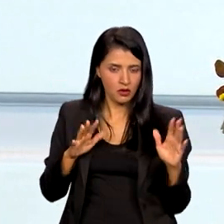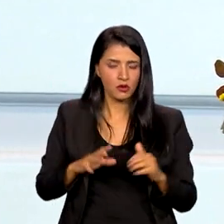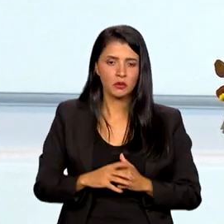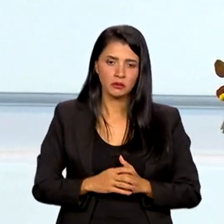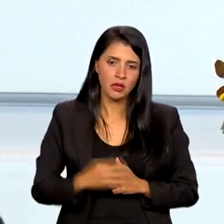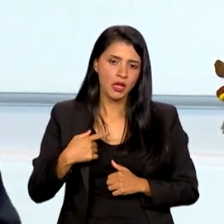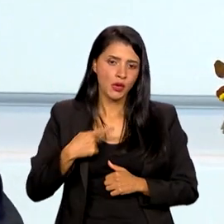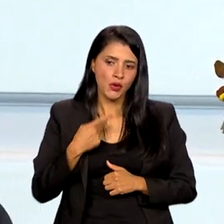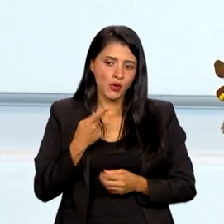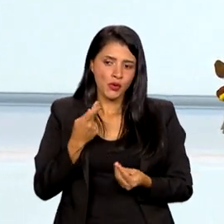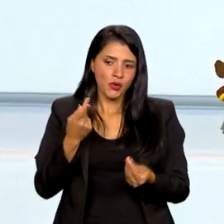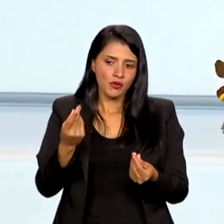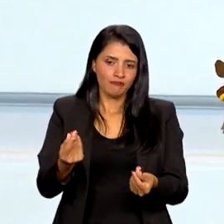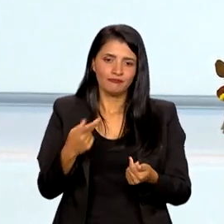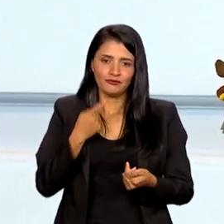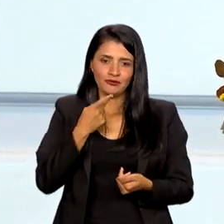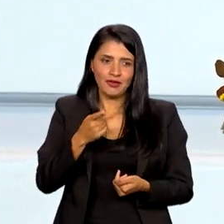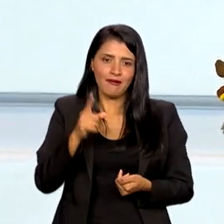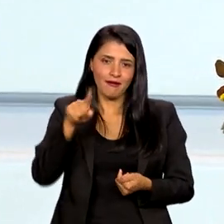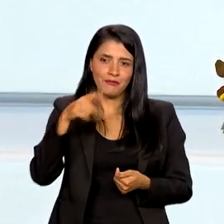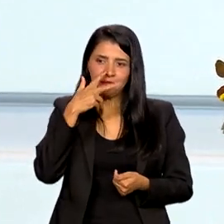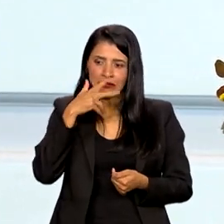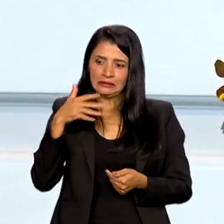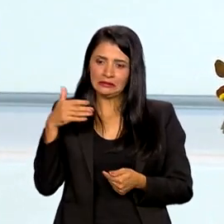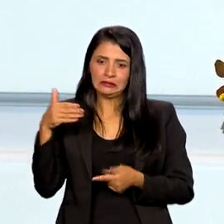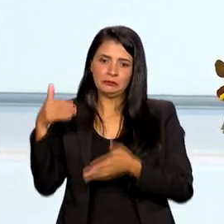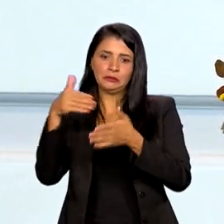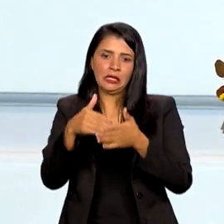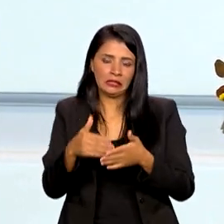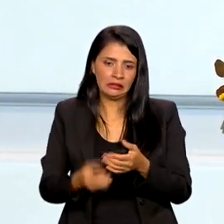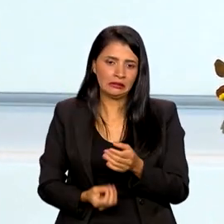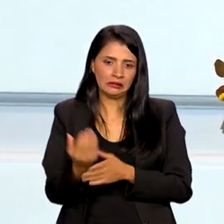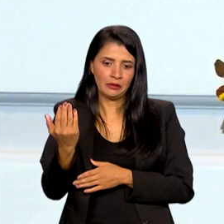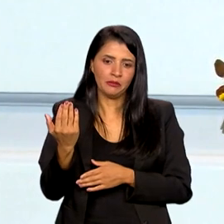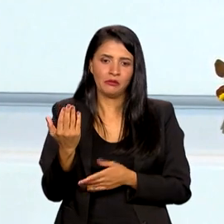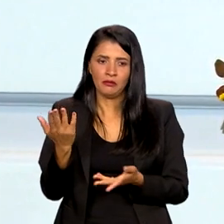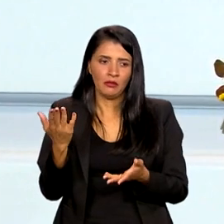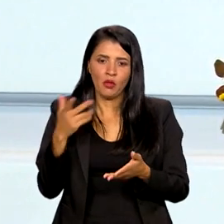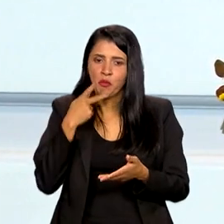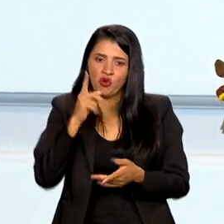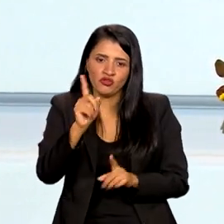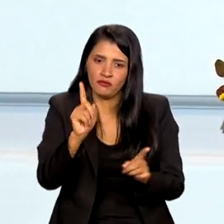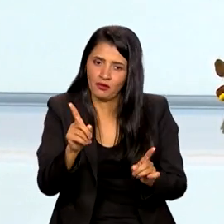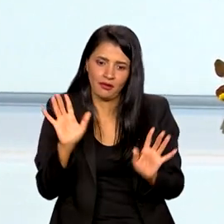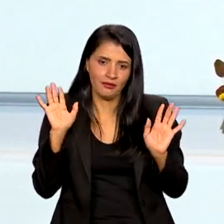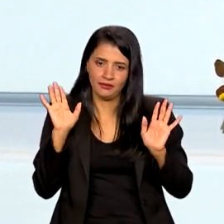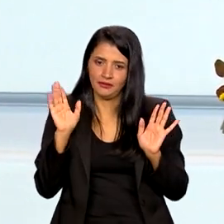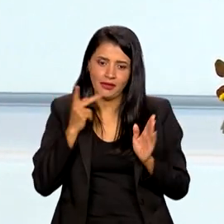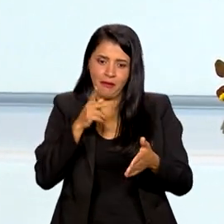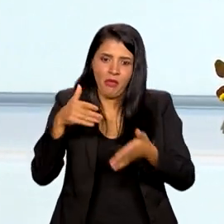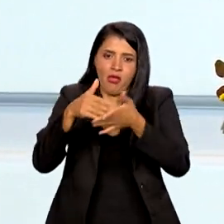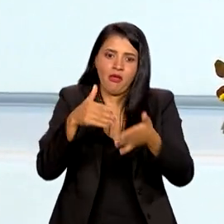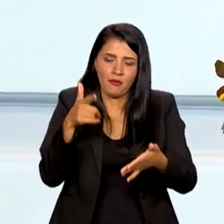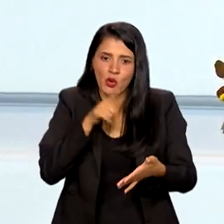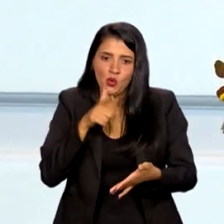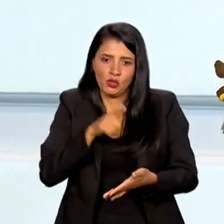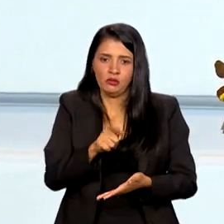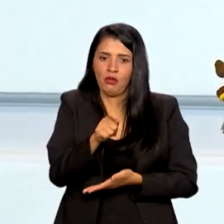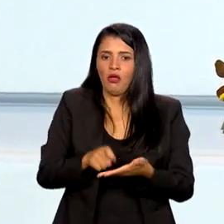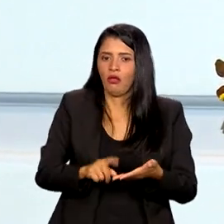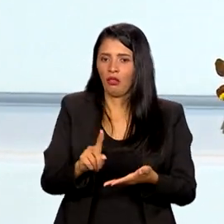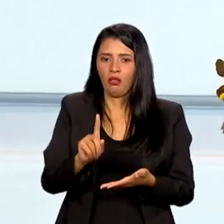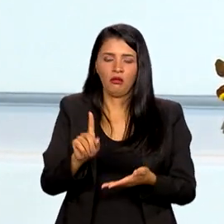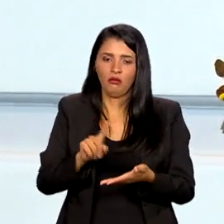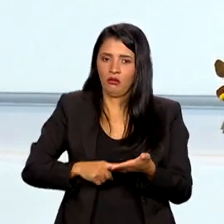eu não posso dizer que são simplesmente barreiras criadas para impedir o acordo. Não estou dizendo isso. Mas muitas